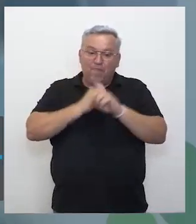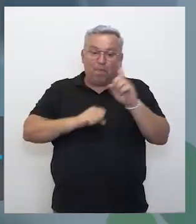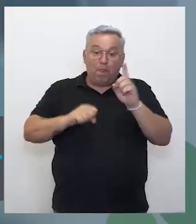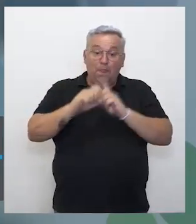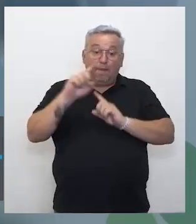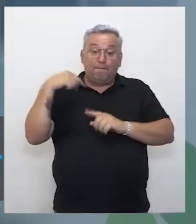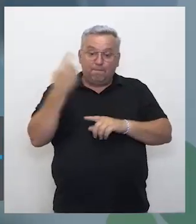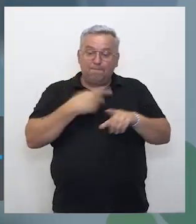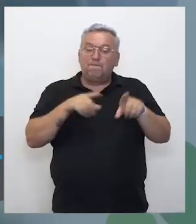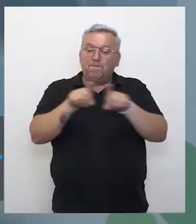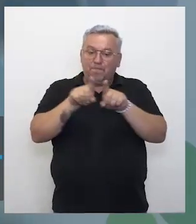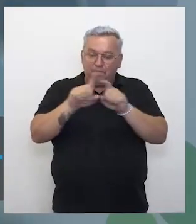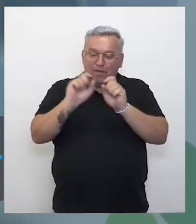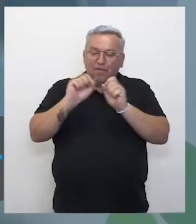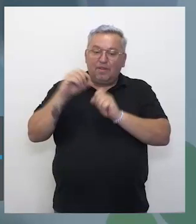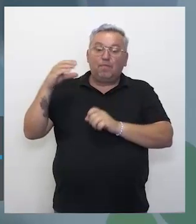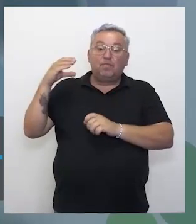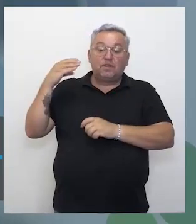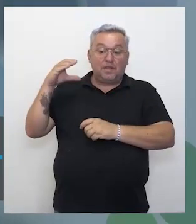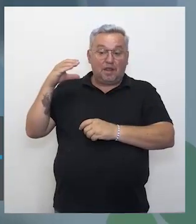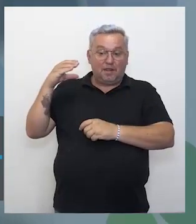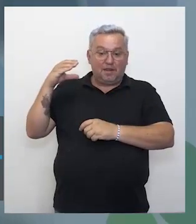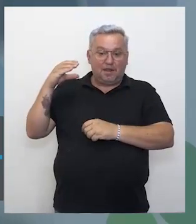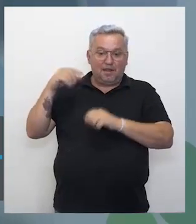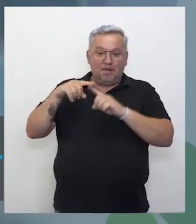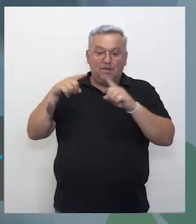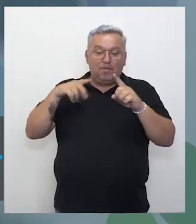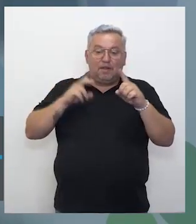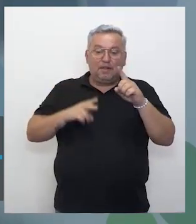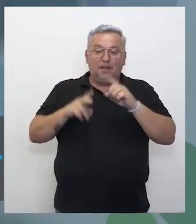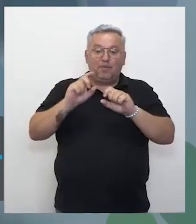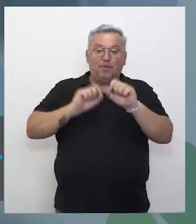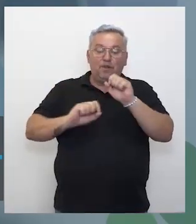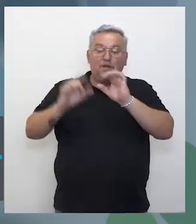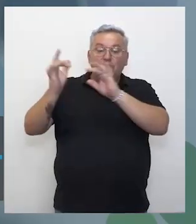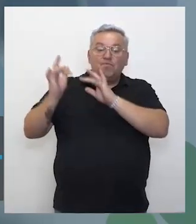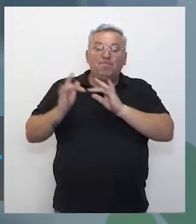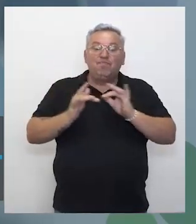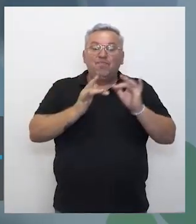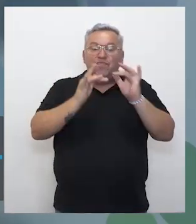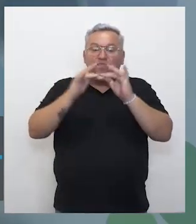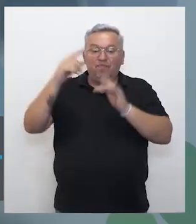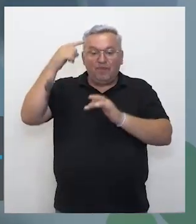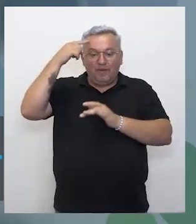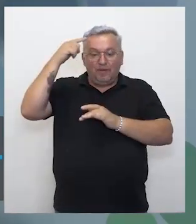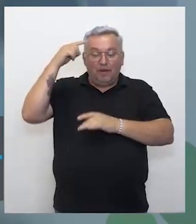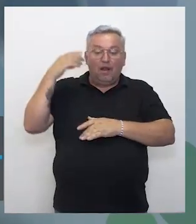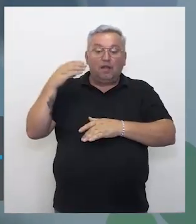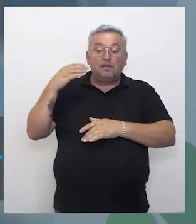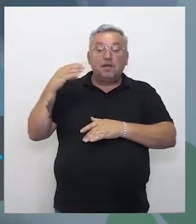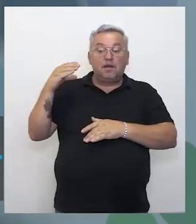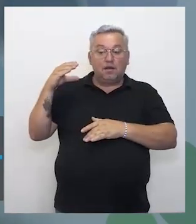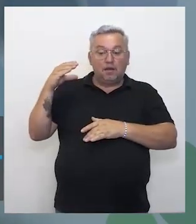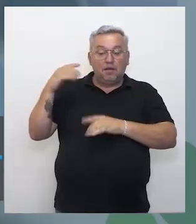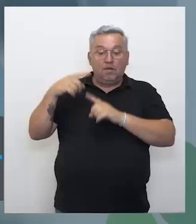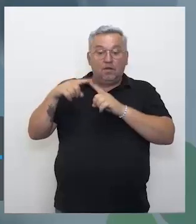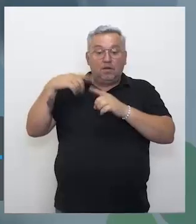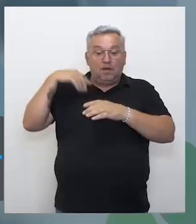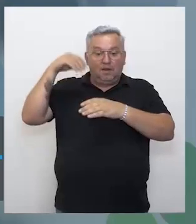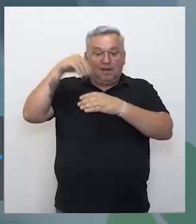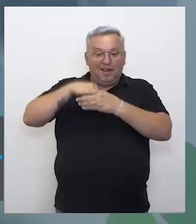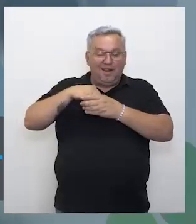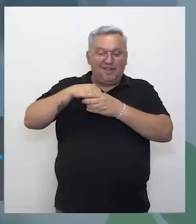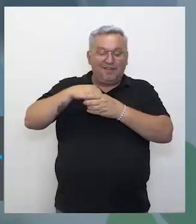nós também fazemos ciência, né? Mas nem sempre somos relacionados à ideia de ciência, porque a ciência, dentro do